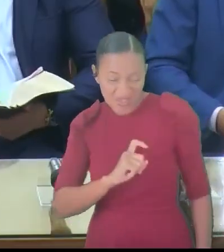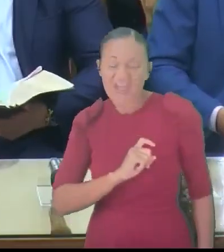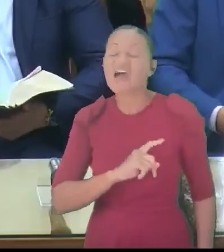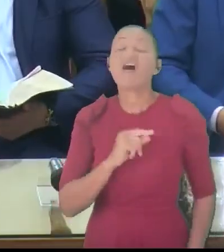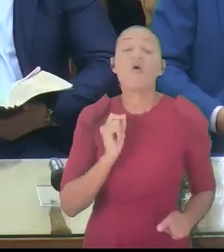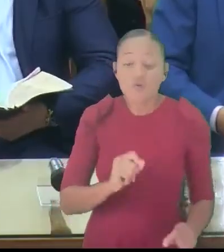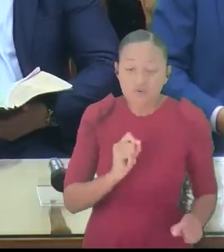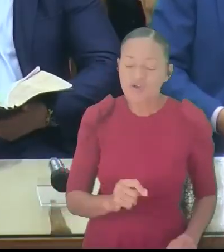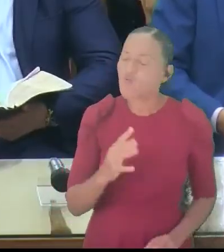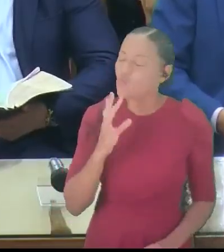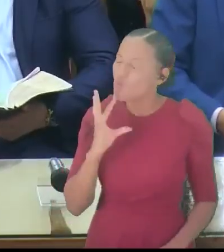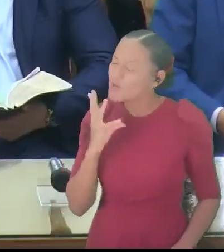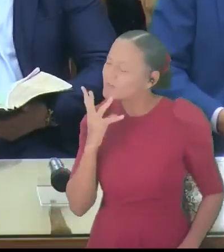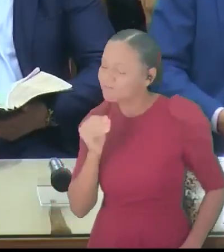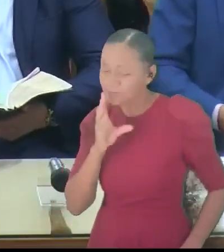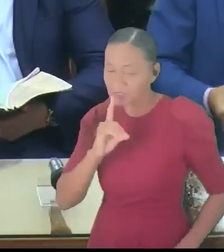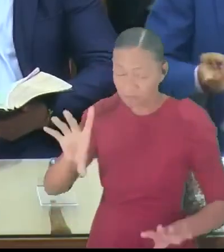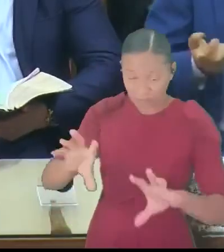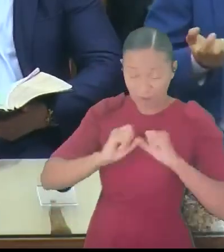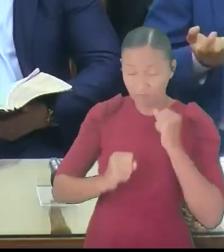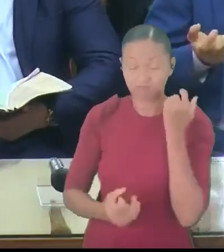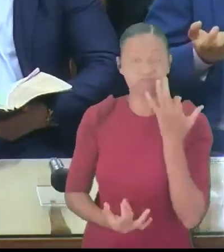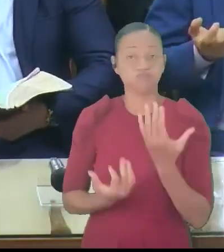traz fogo para a alma.